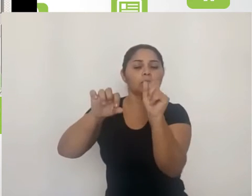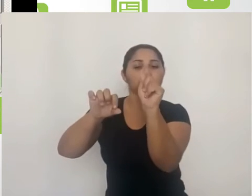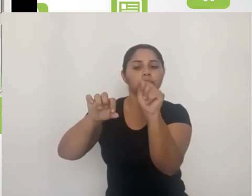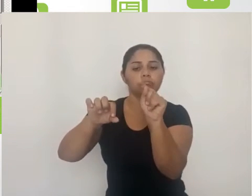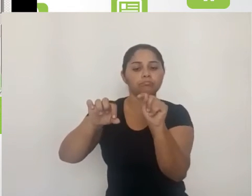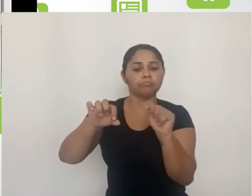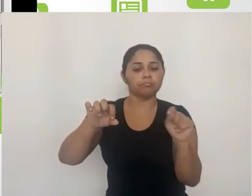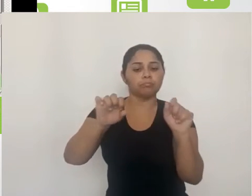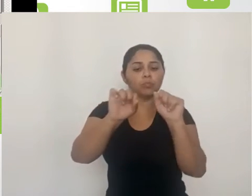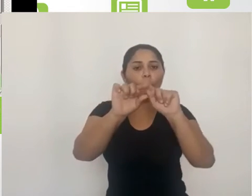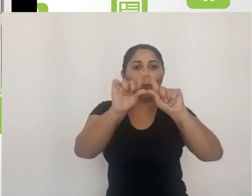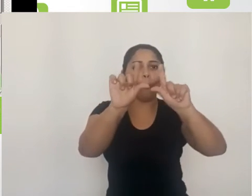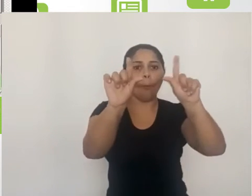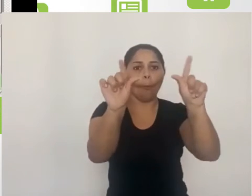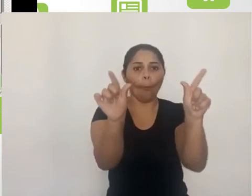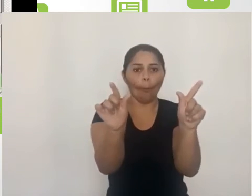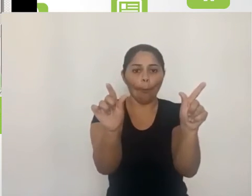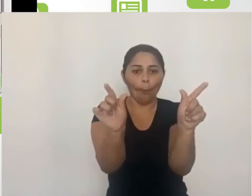meu objeto.